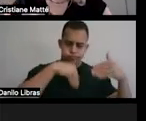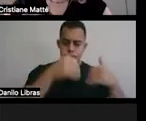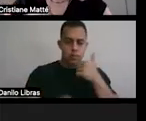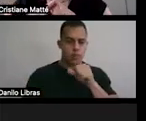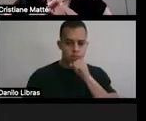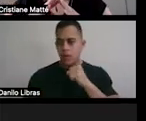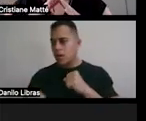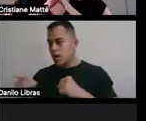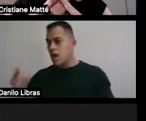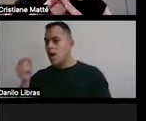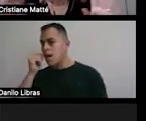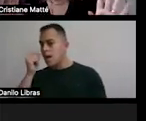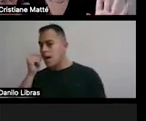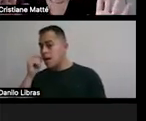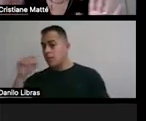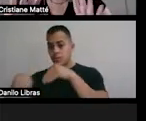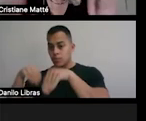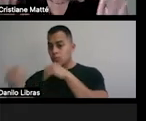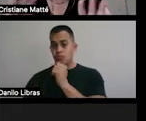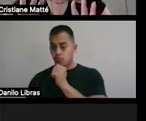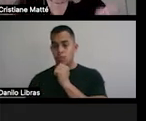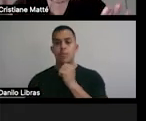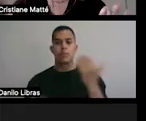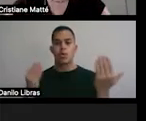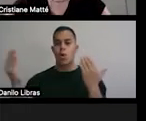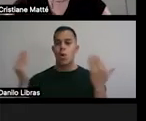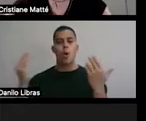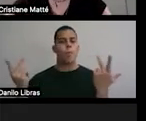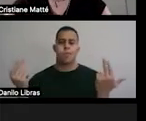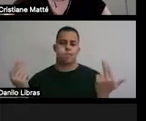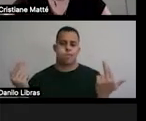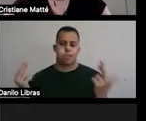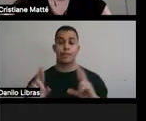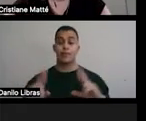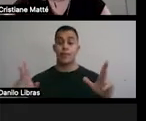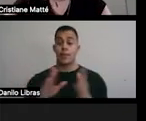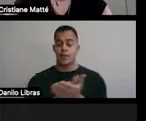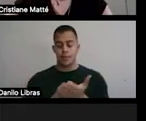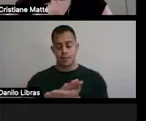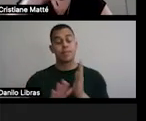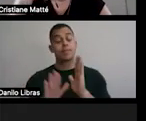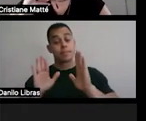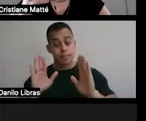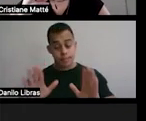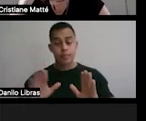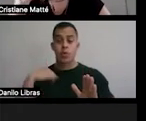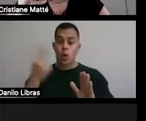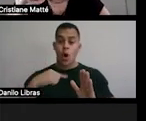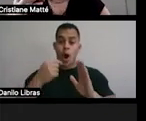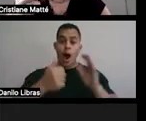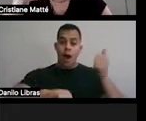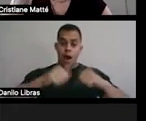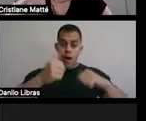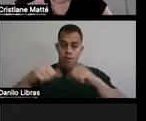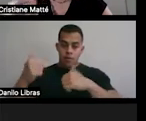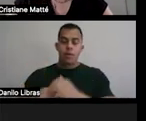mães controles, são iguaizinhos. Quando a gente olha para eles, não tem diferença nenhuma. Agora, quando a gente vai avaliar a fundo, a